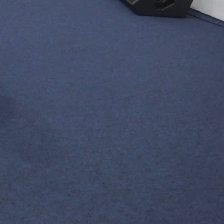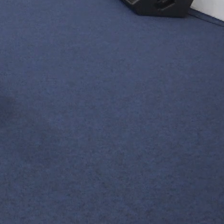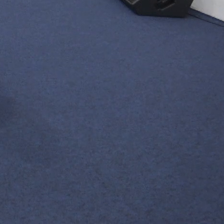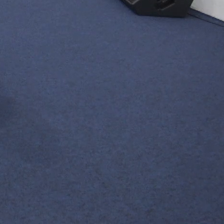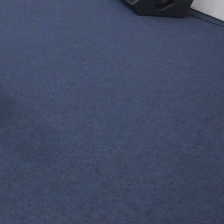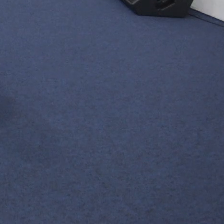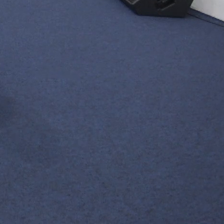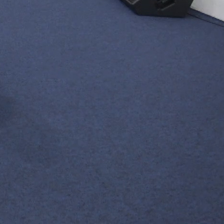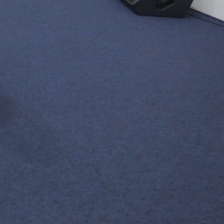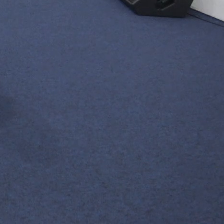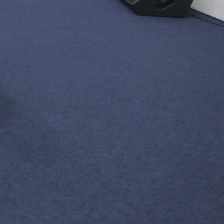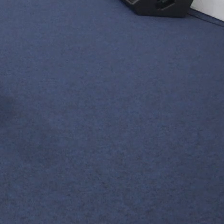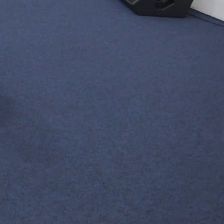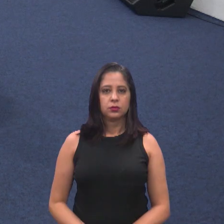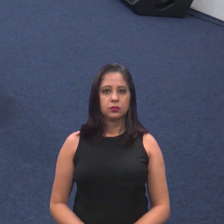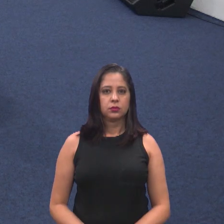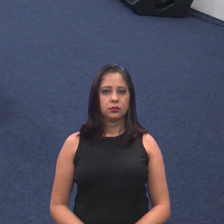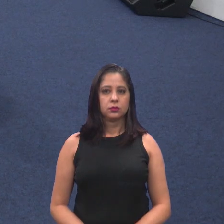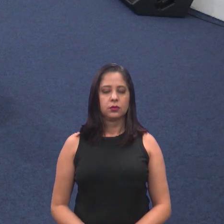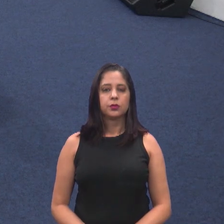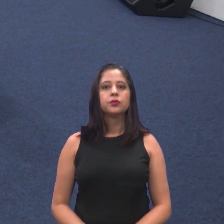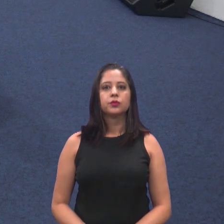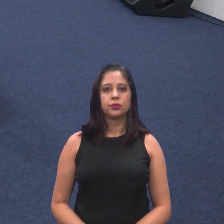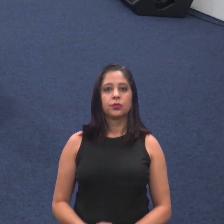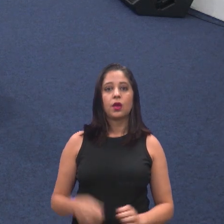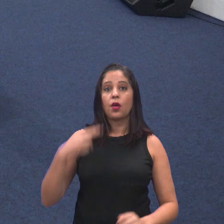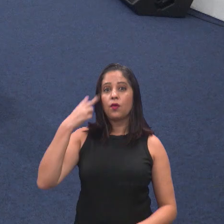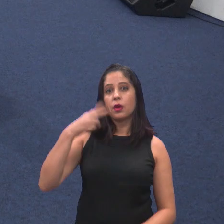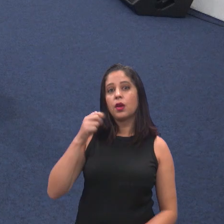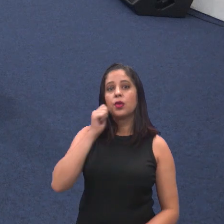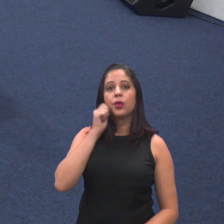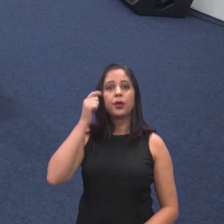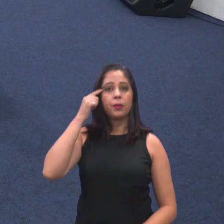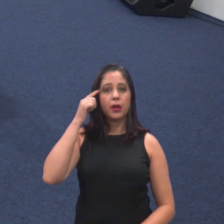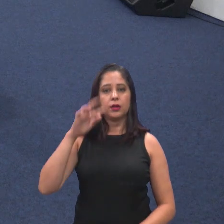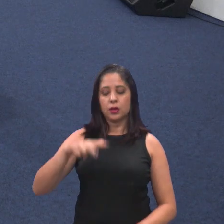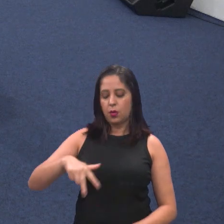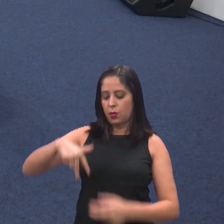Com a palavra, vereadora Amélia Naomi.